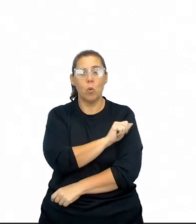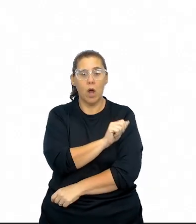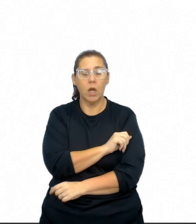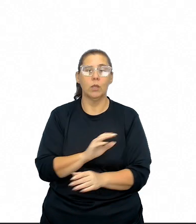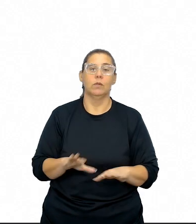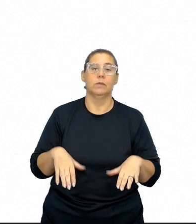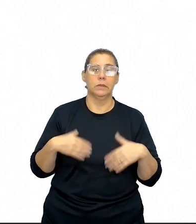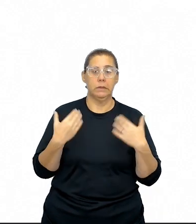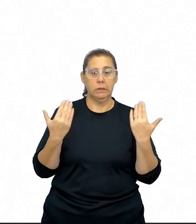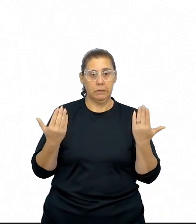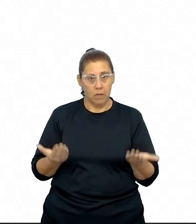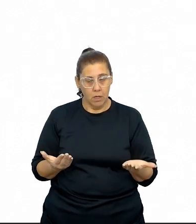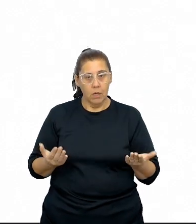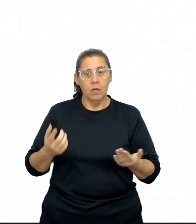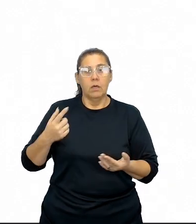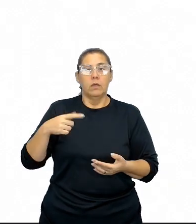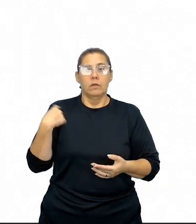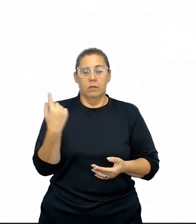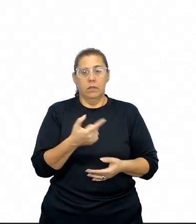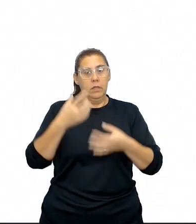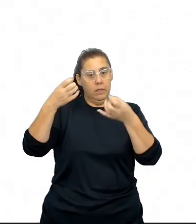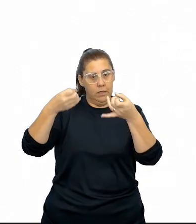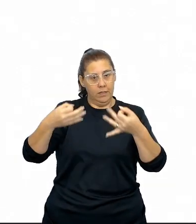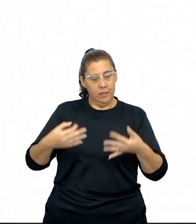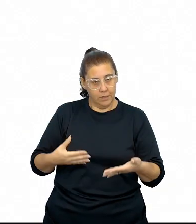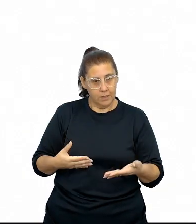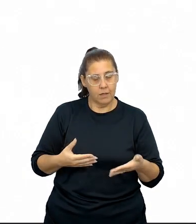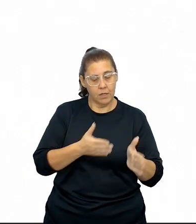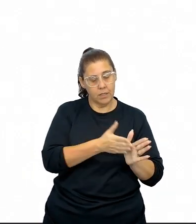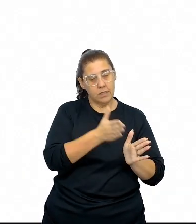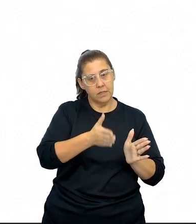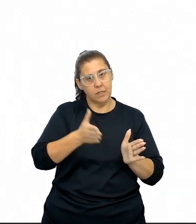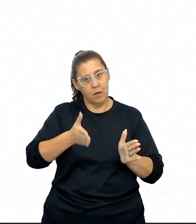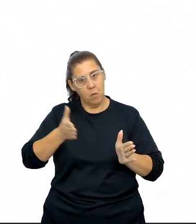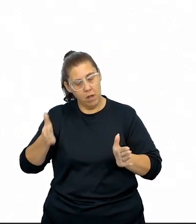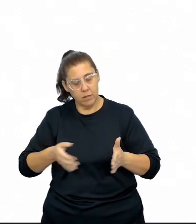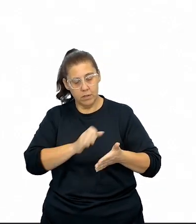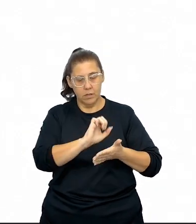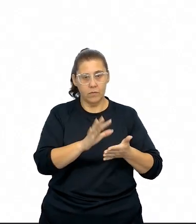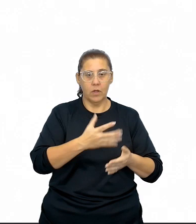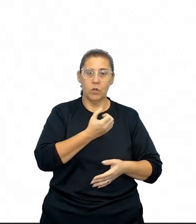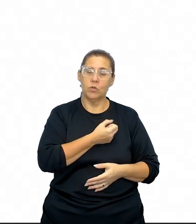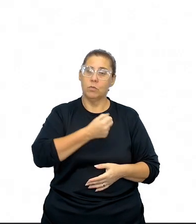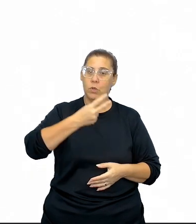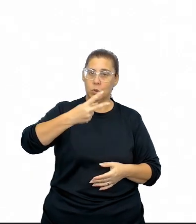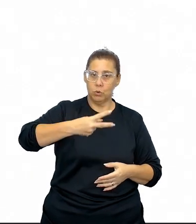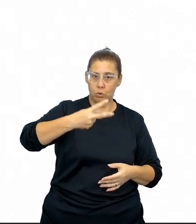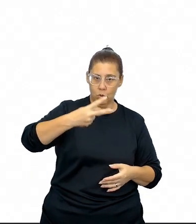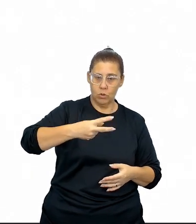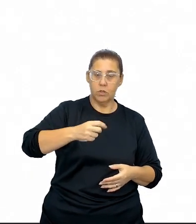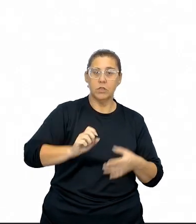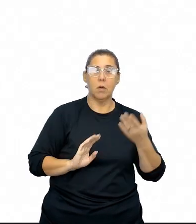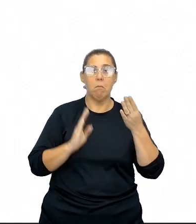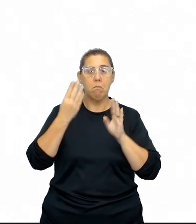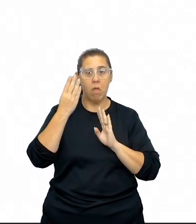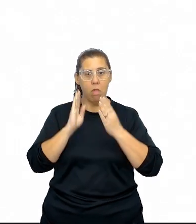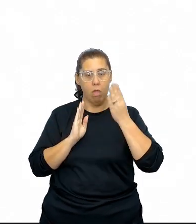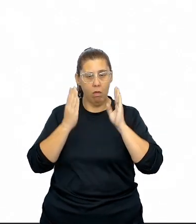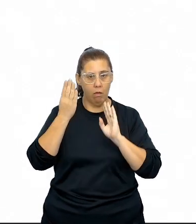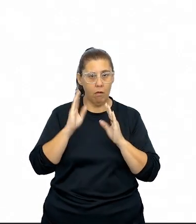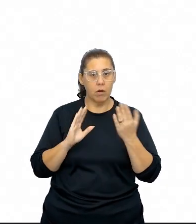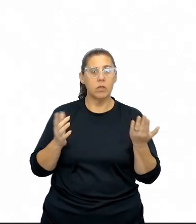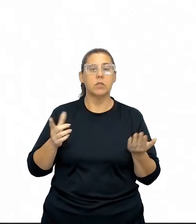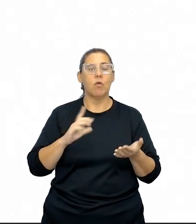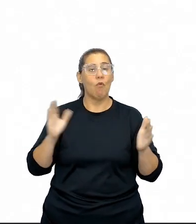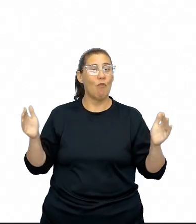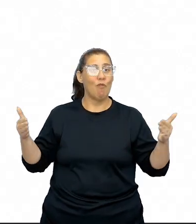Então, conforme nós já mencionamos, né, a sequência de atividades 2 na disciplina de biologia, ela tem